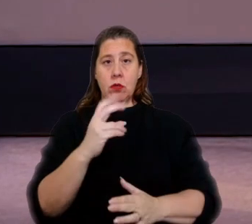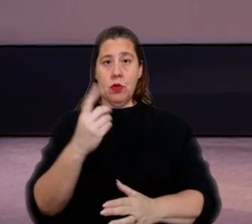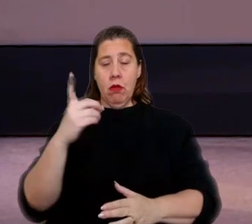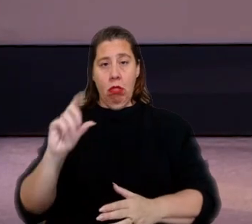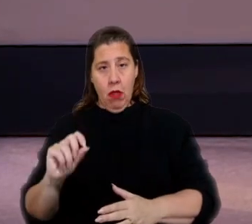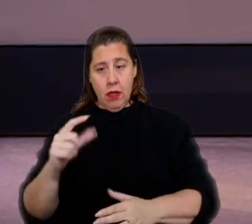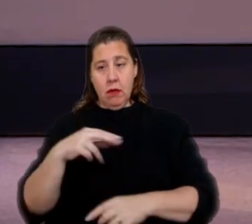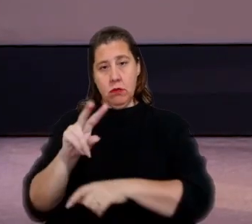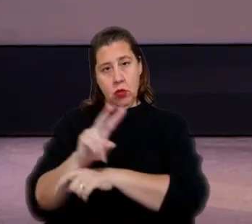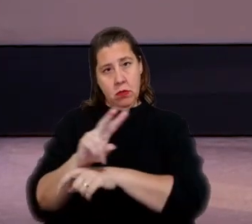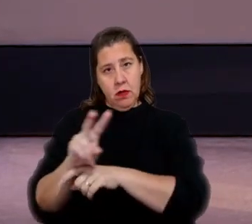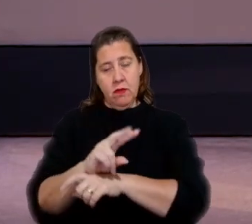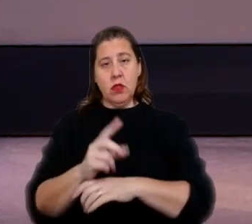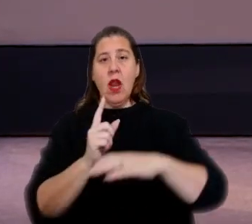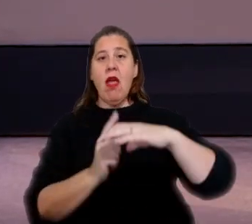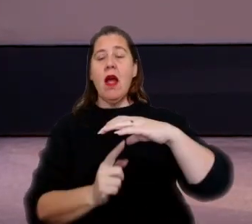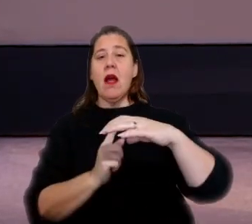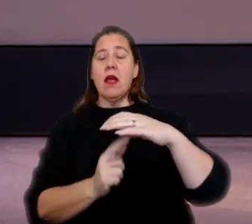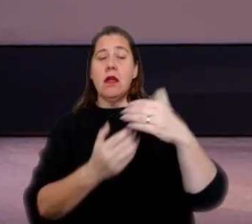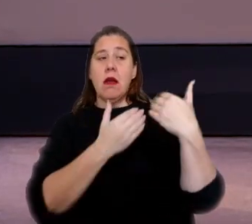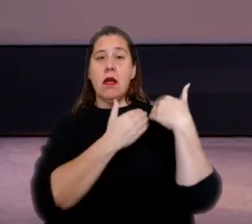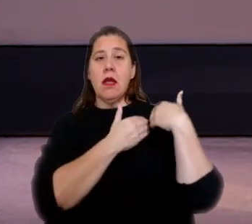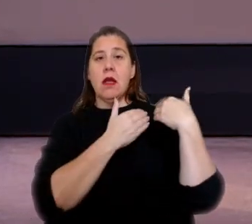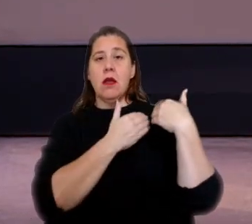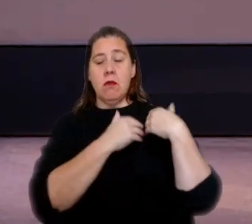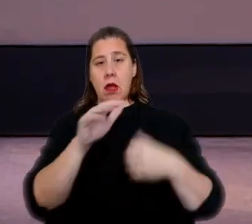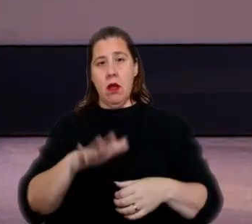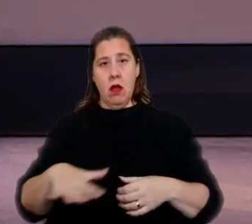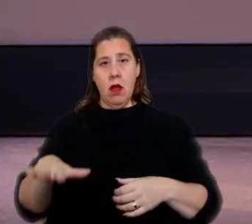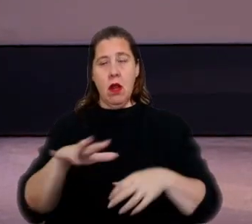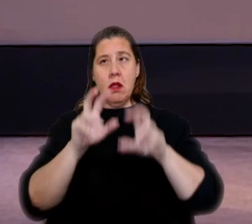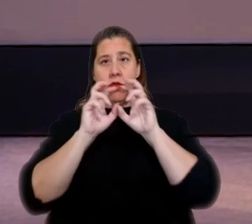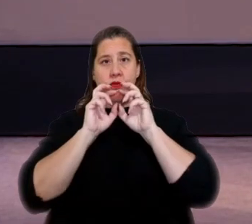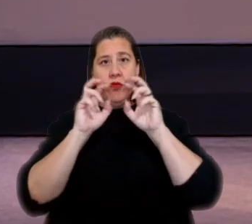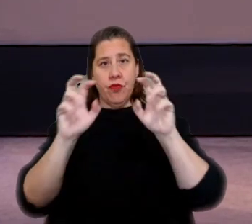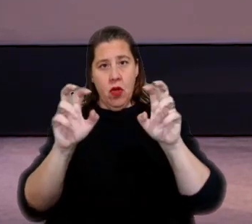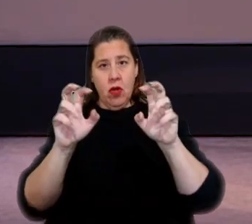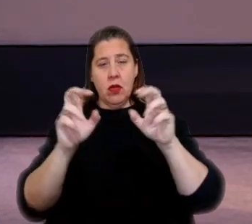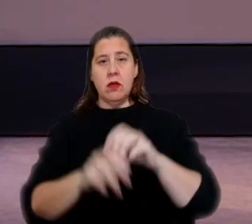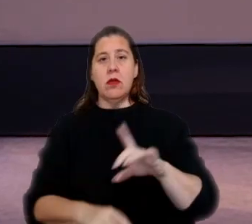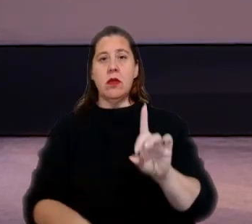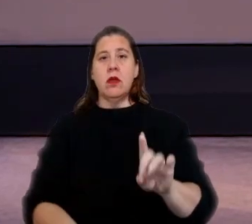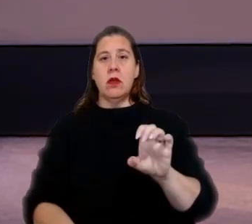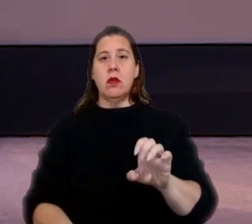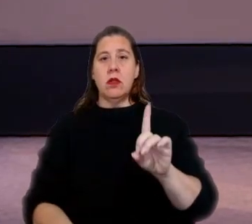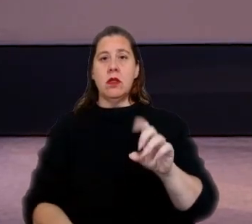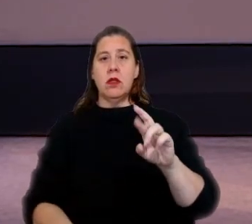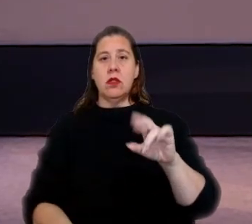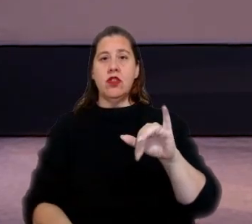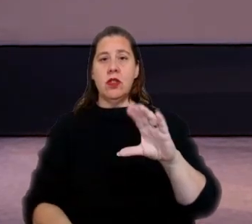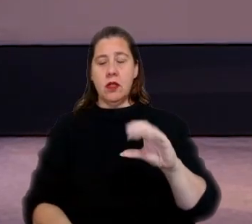1995 a 2010, ela foi supervisora da clínica responsável pelo setor de voz da